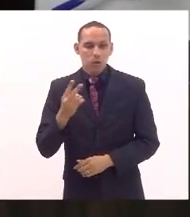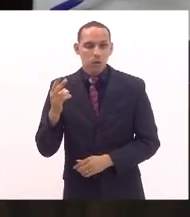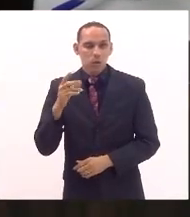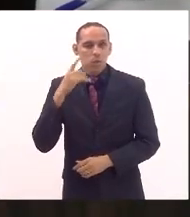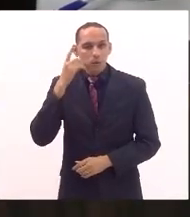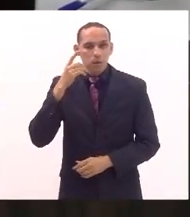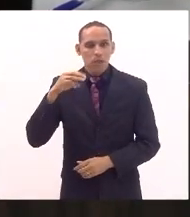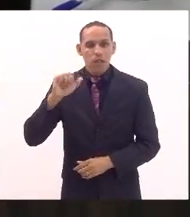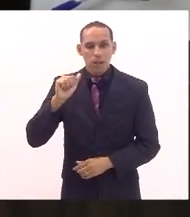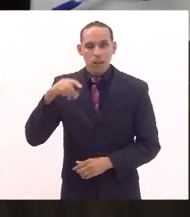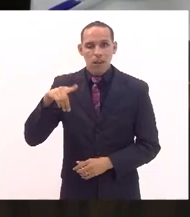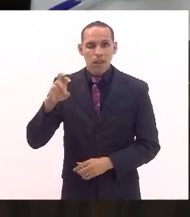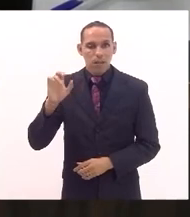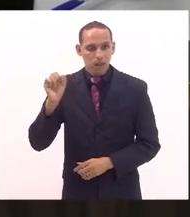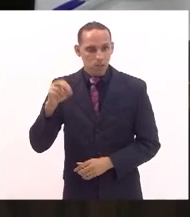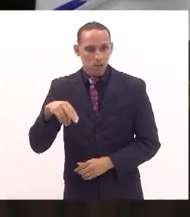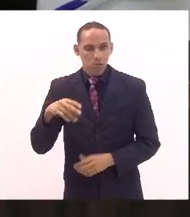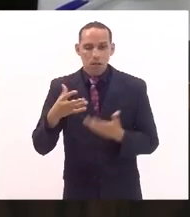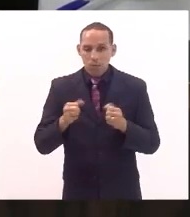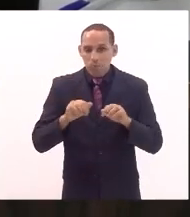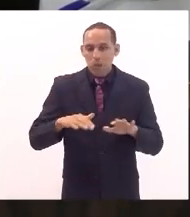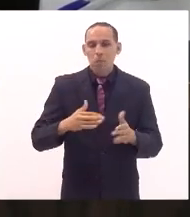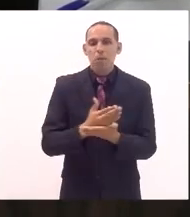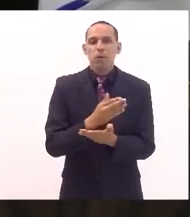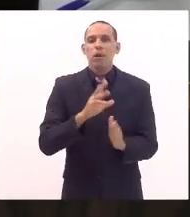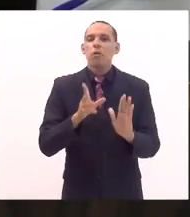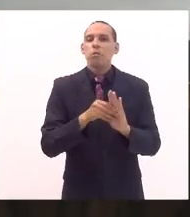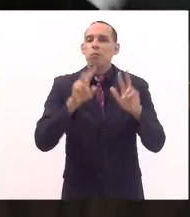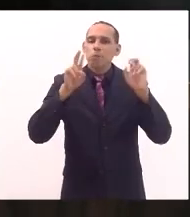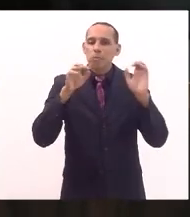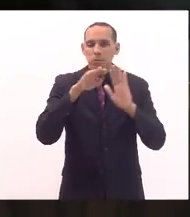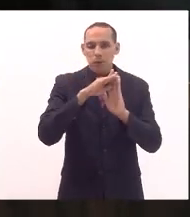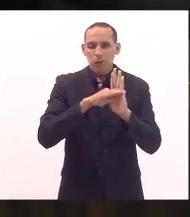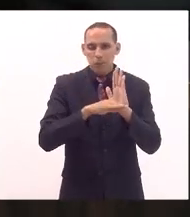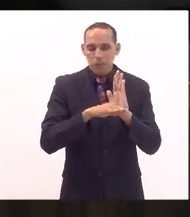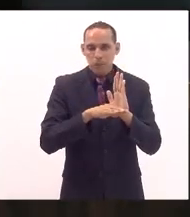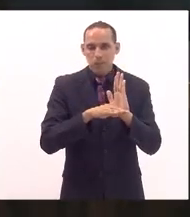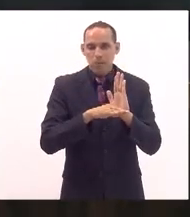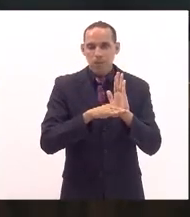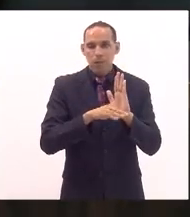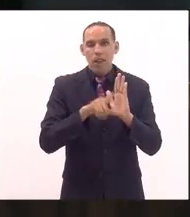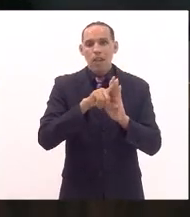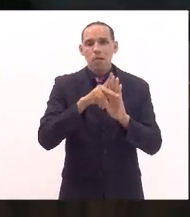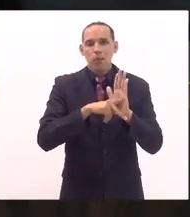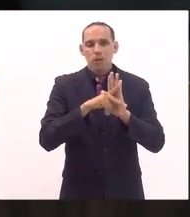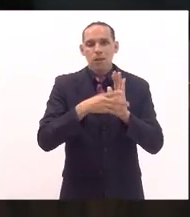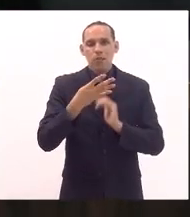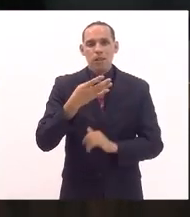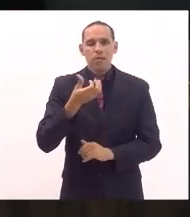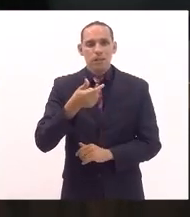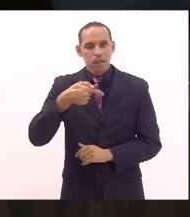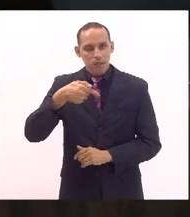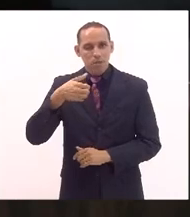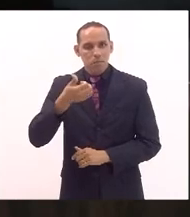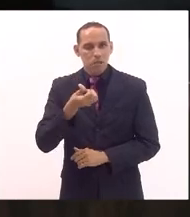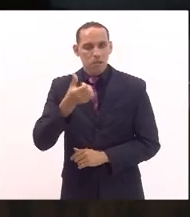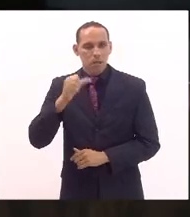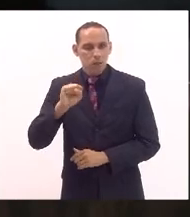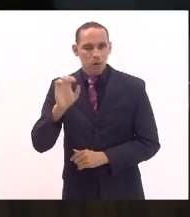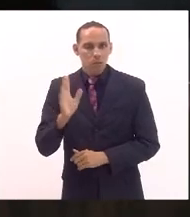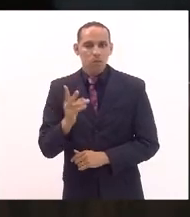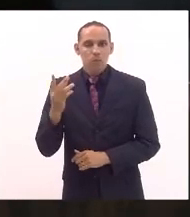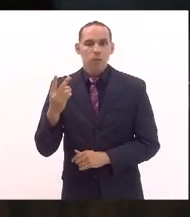Anderson Moraes se eu ficar própria descrição aprovado é que a inclusão na ordem do dia projeto de lei 476 821 Deputado